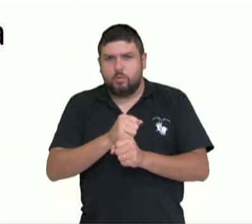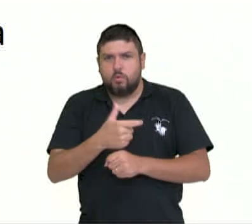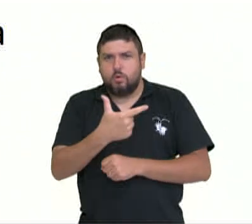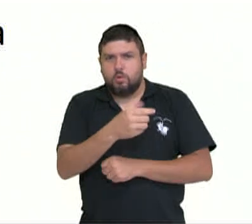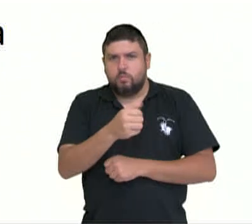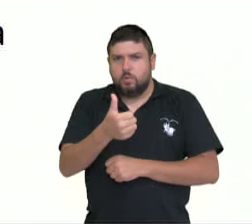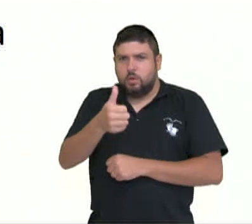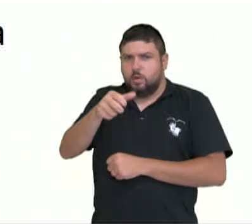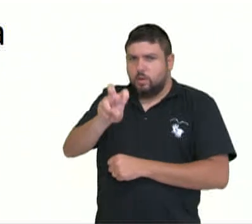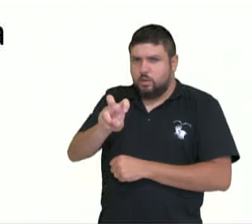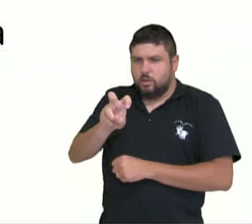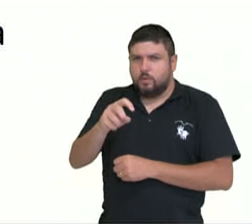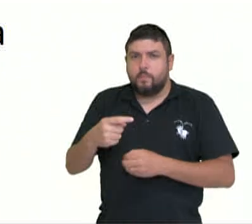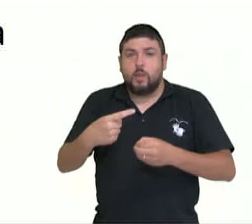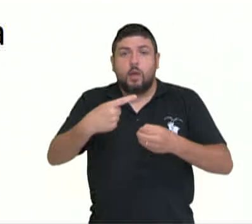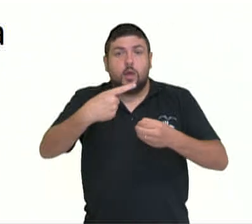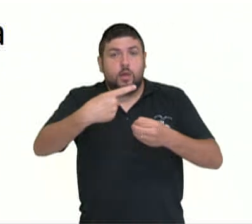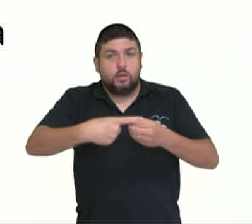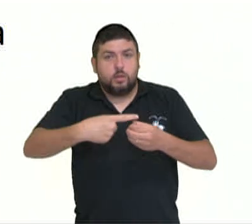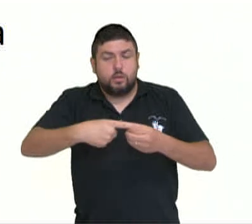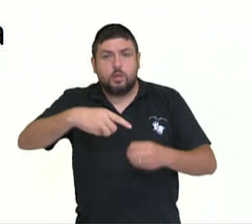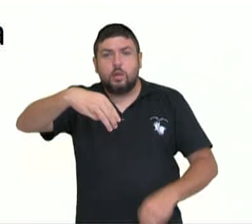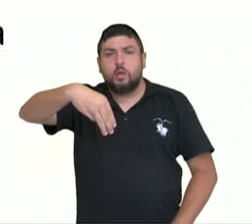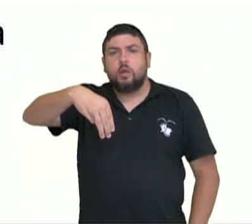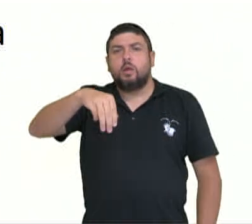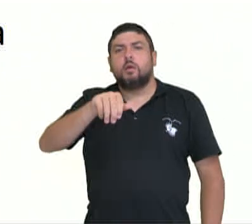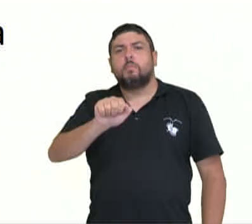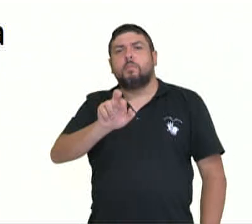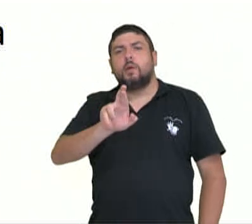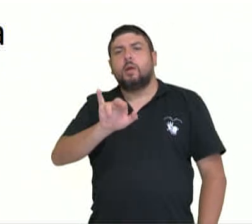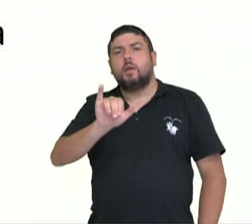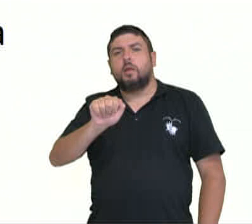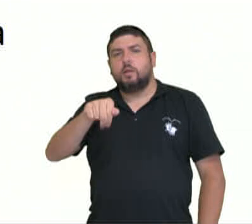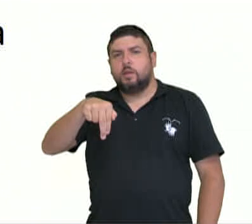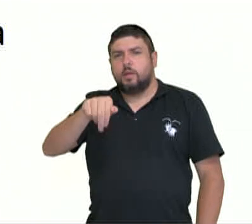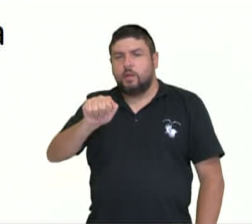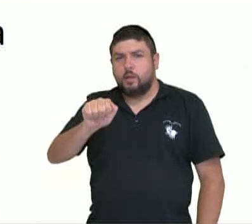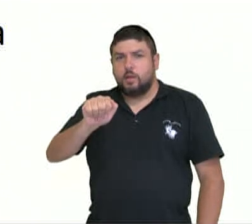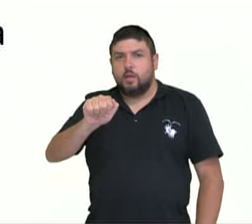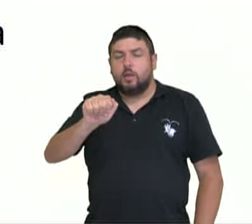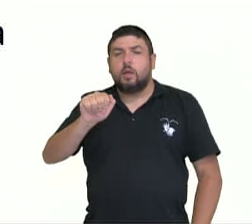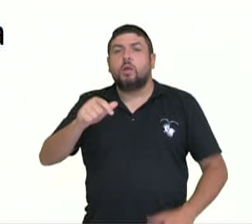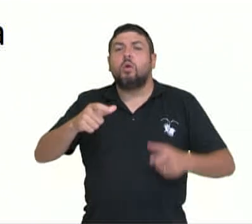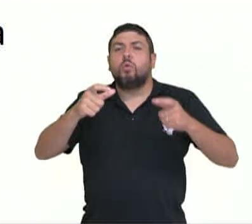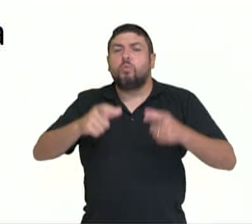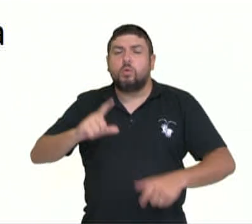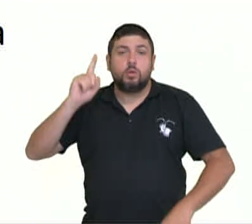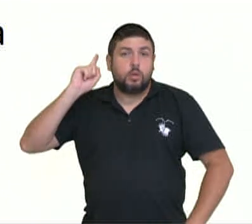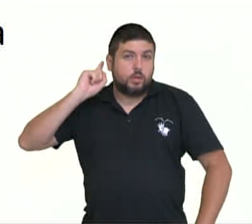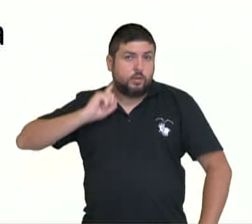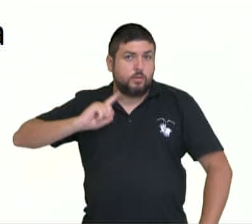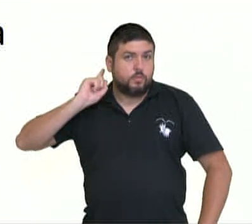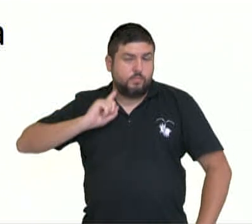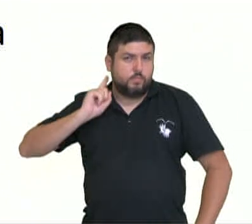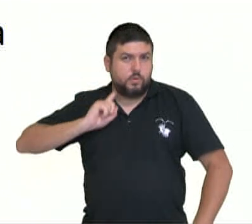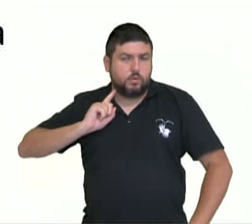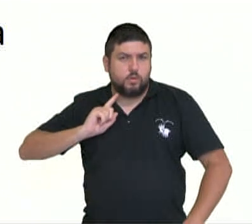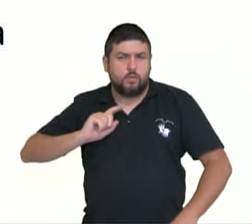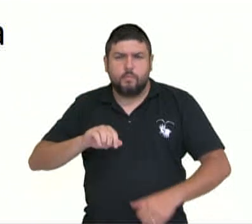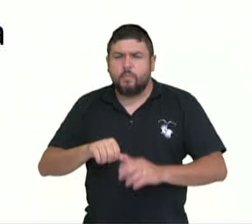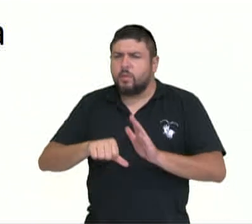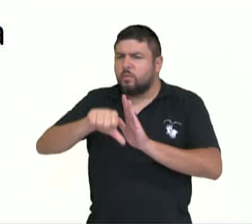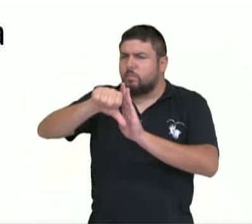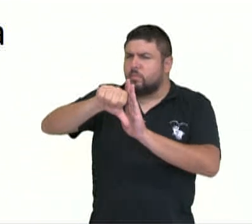Minas Gerais, a cidade de Mariana, vai ocorrer um dos maiores crimes ambientais do nosso país. E